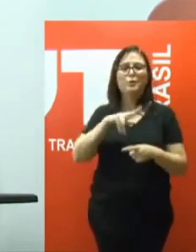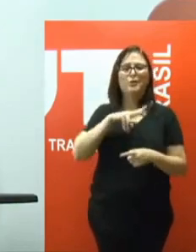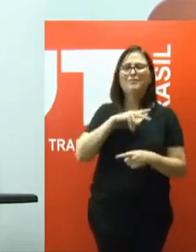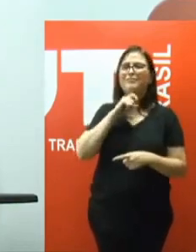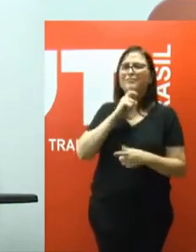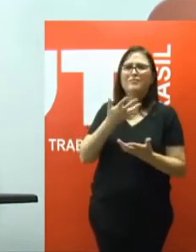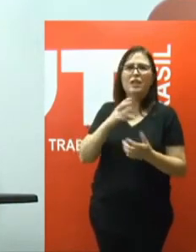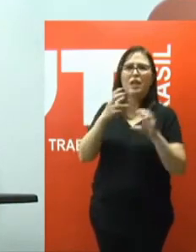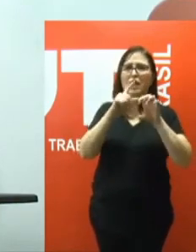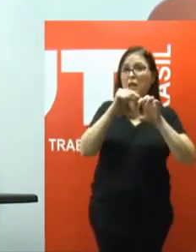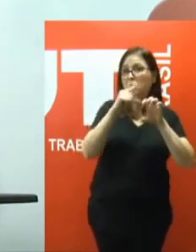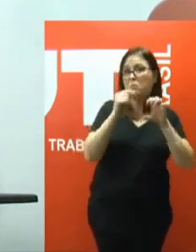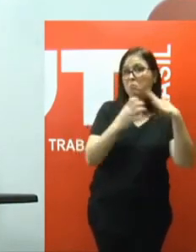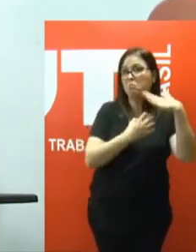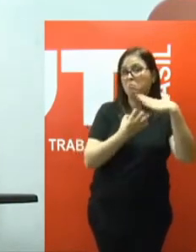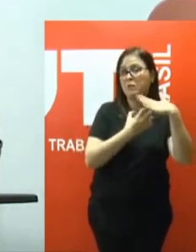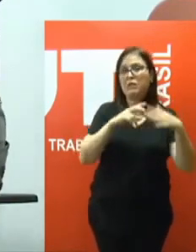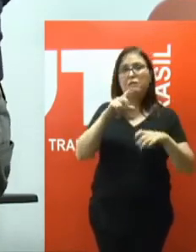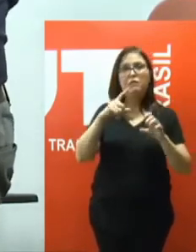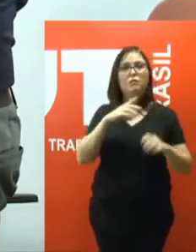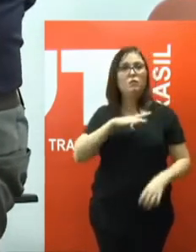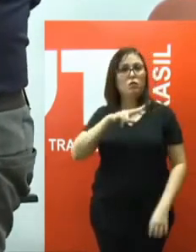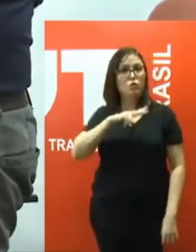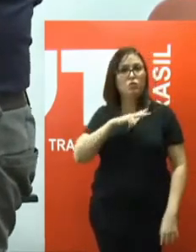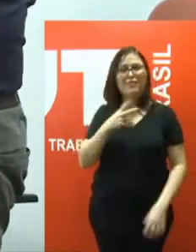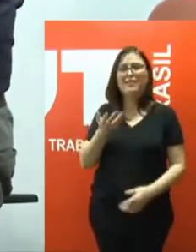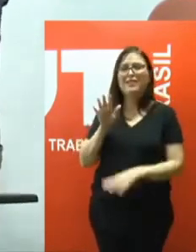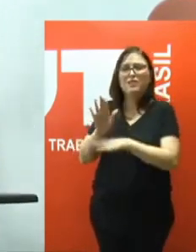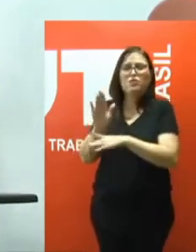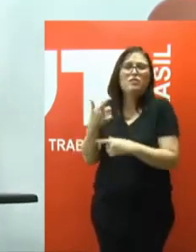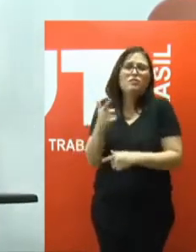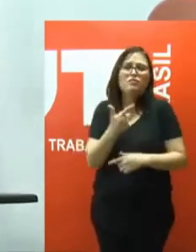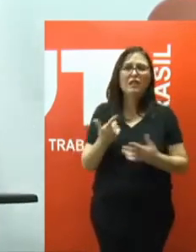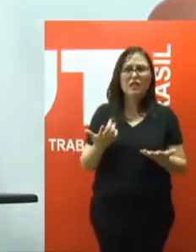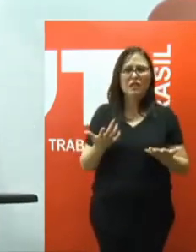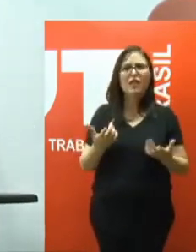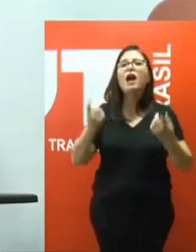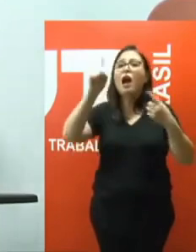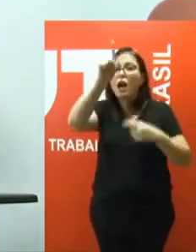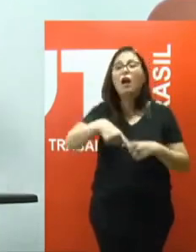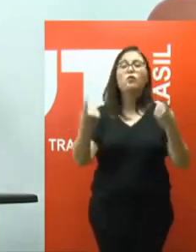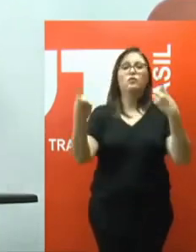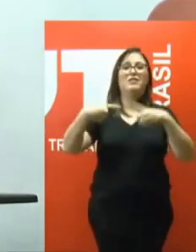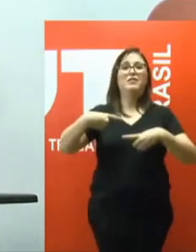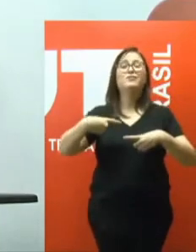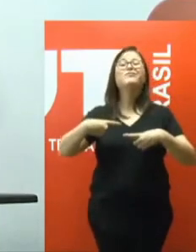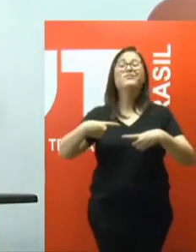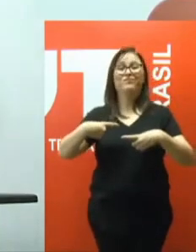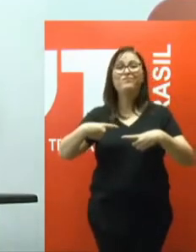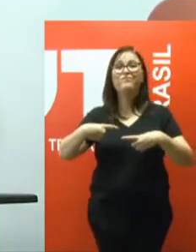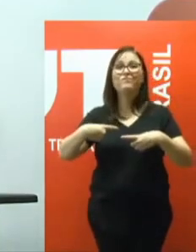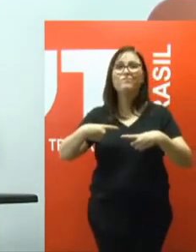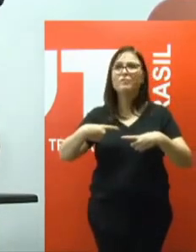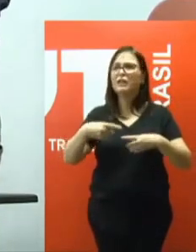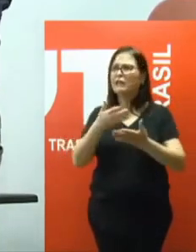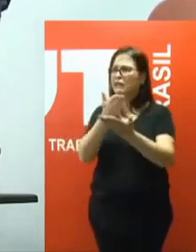desafio, né? Governar será um desafio muito maior, né? Agora, o importante, presidente, é que nós, esse aqui é teu exército, né? O teu povo, né?